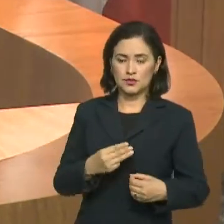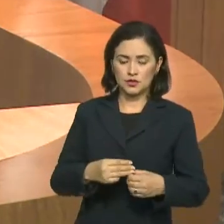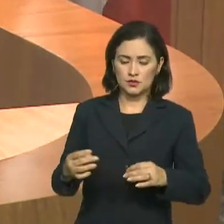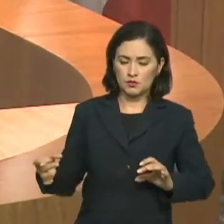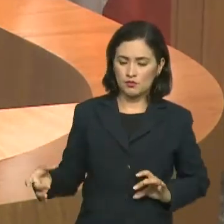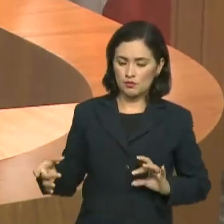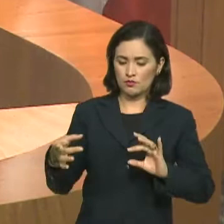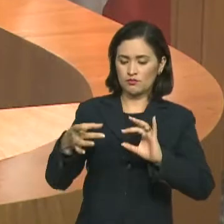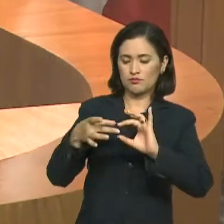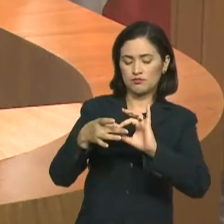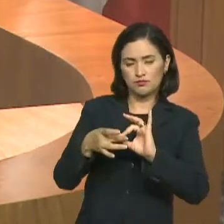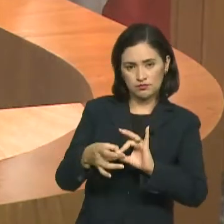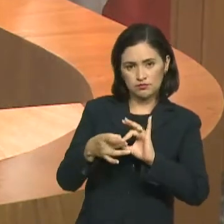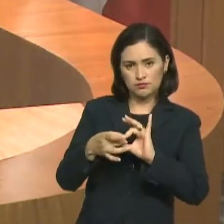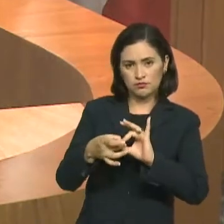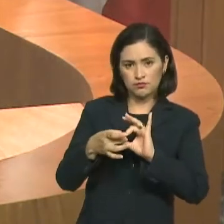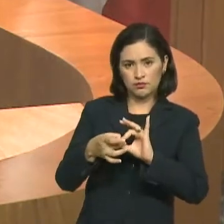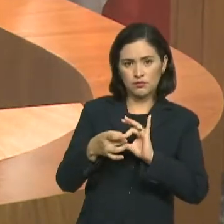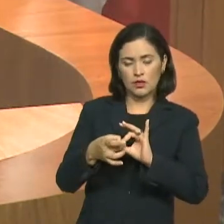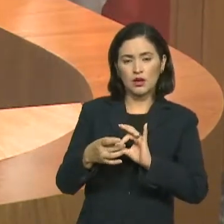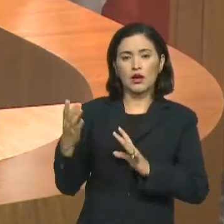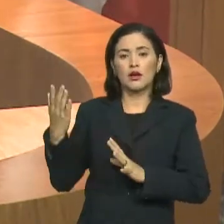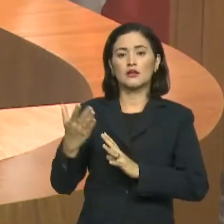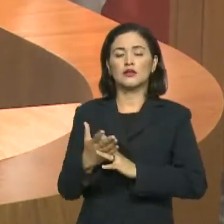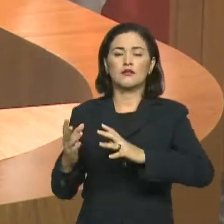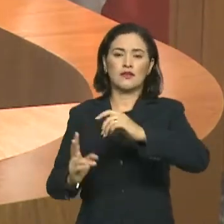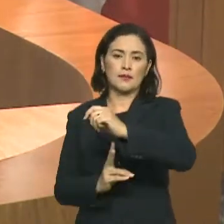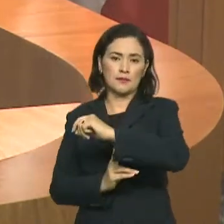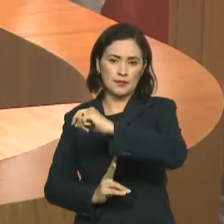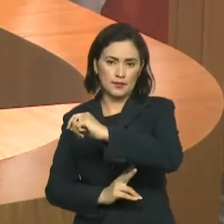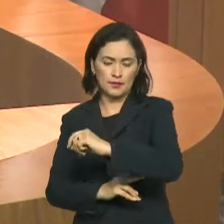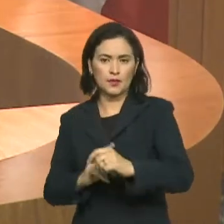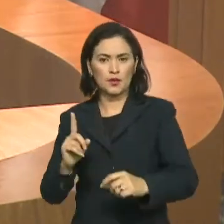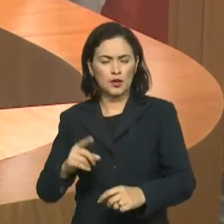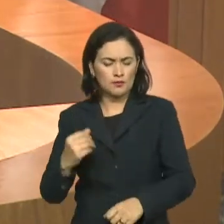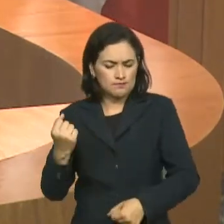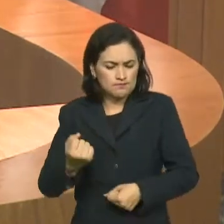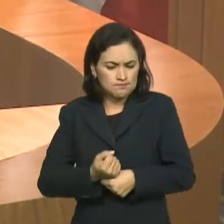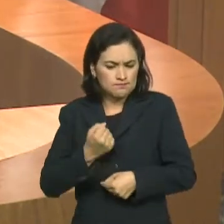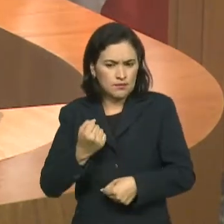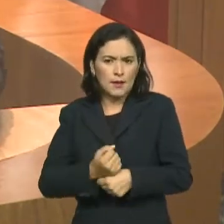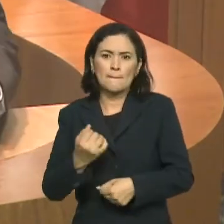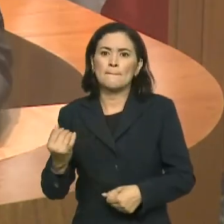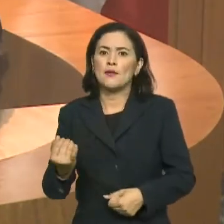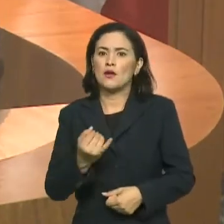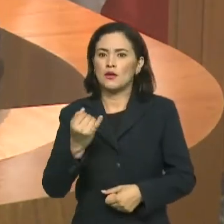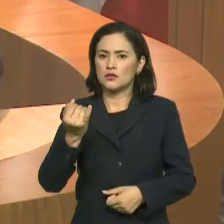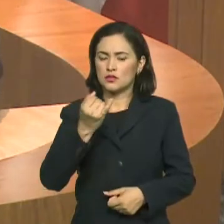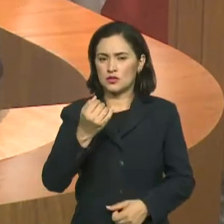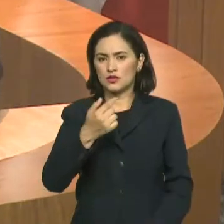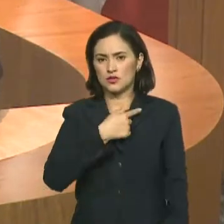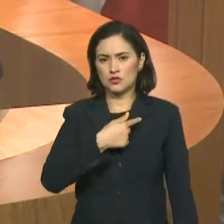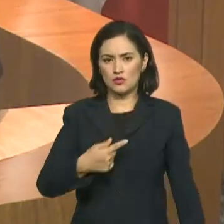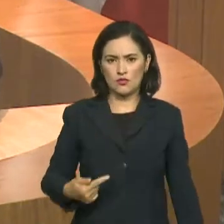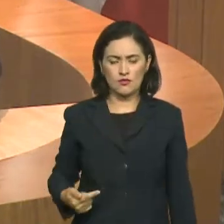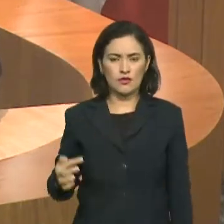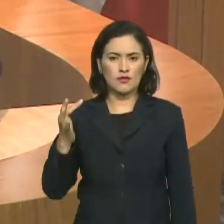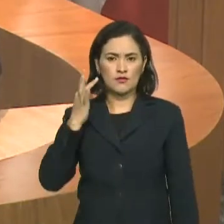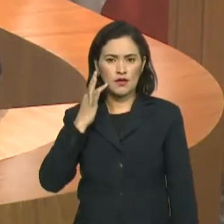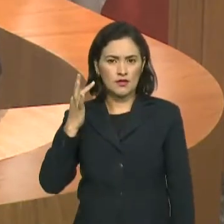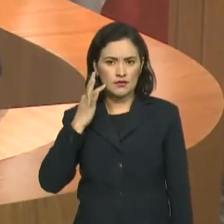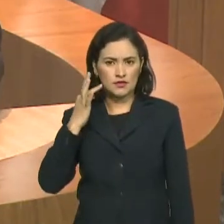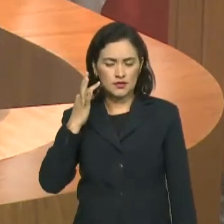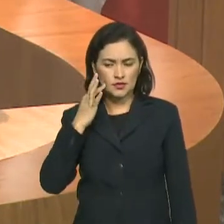interligados para essa que é uma das maiores obras do governo Flávio Dino e uma obra esperada por